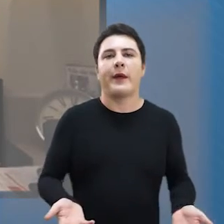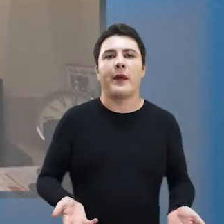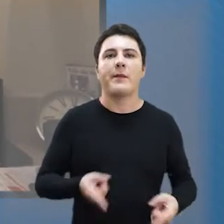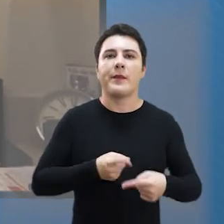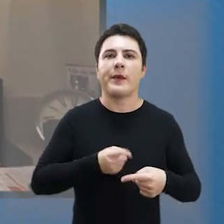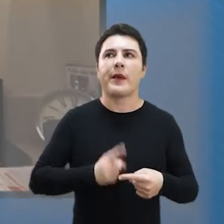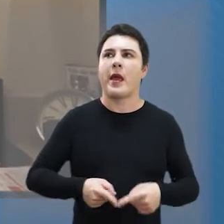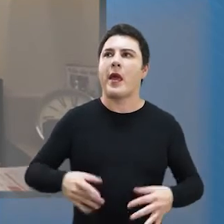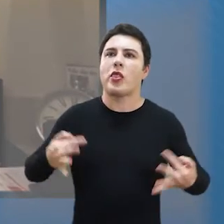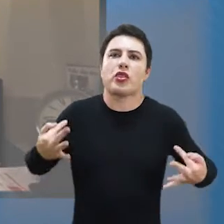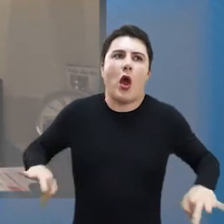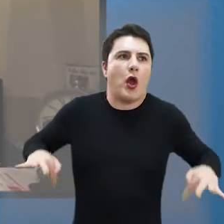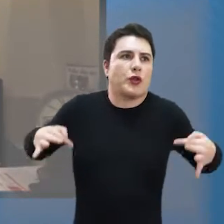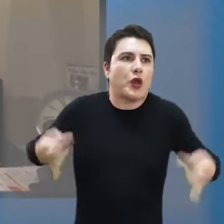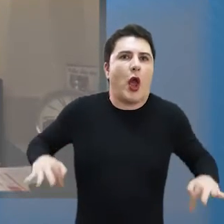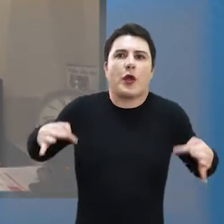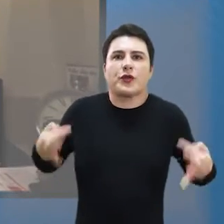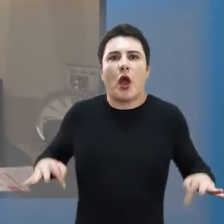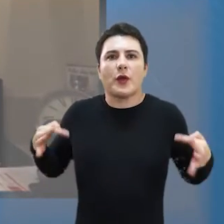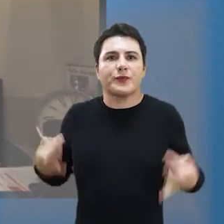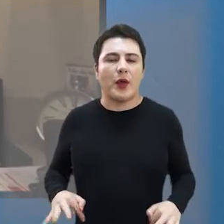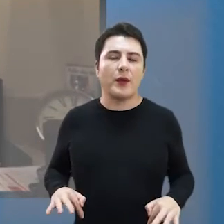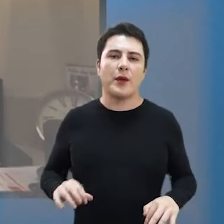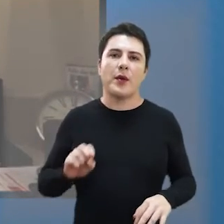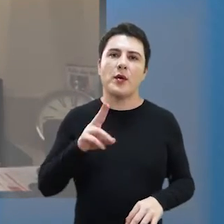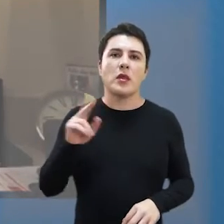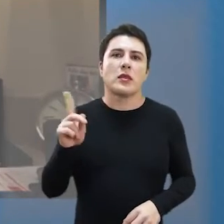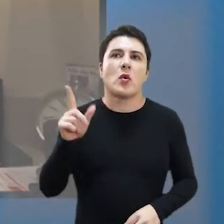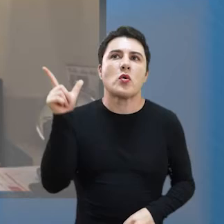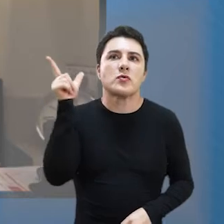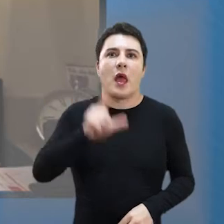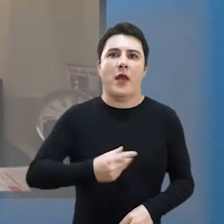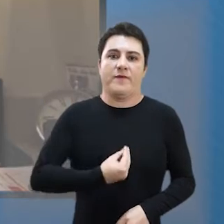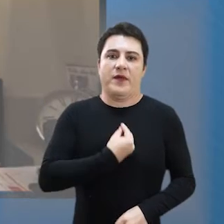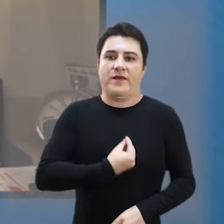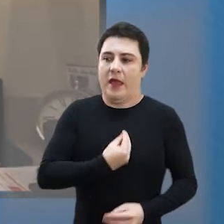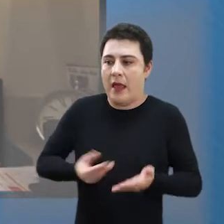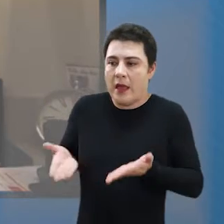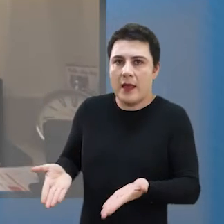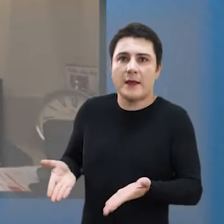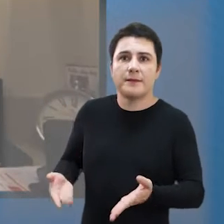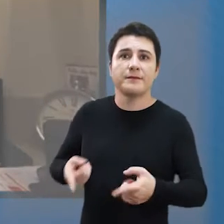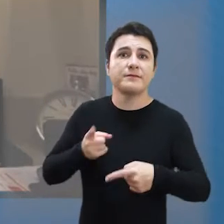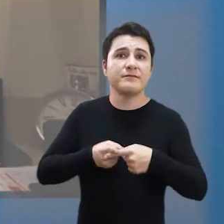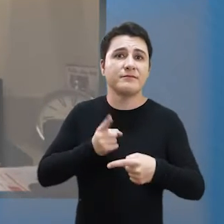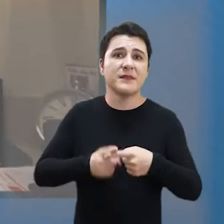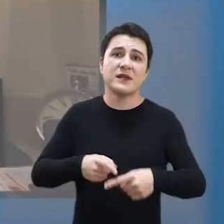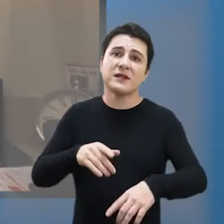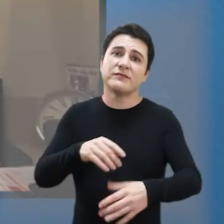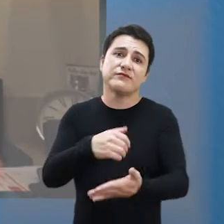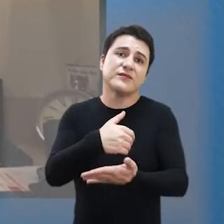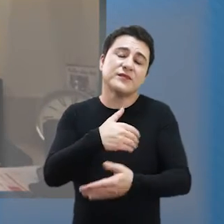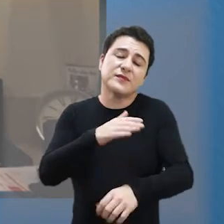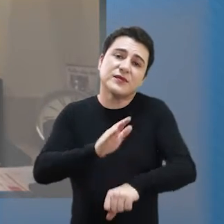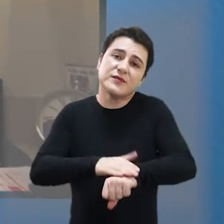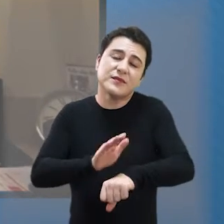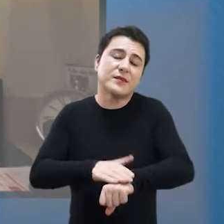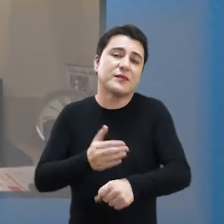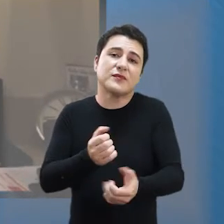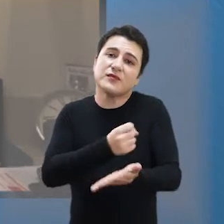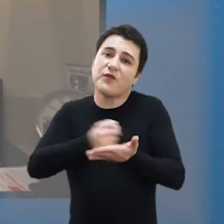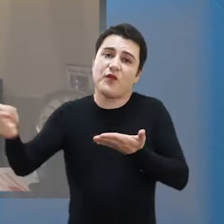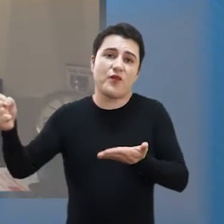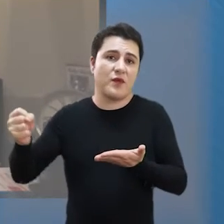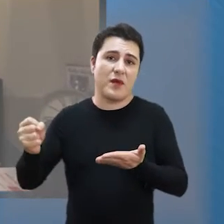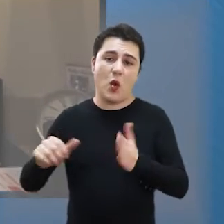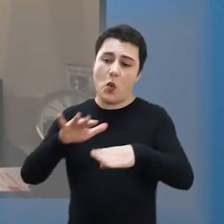no extremo, não aguenta mais, já não consegue mais viver com aquilo, porque muitas vezes já passou daquela fase de